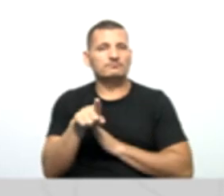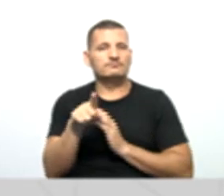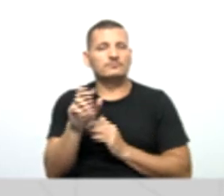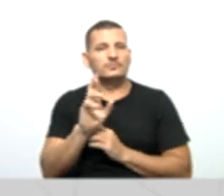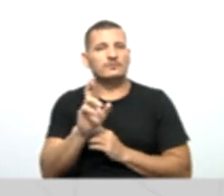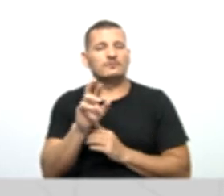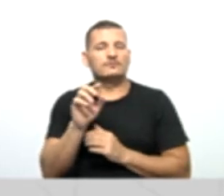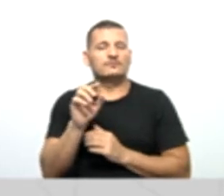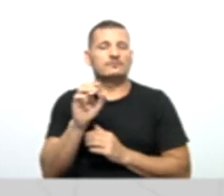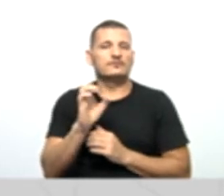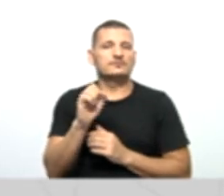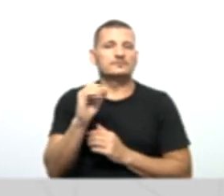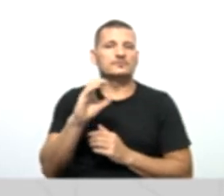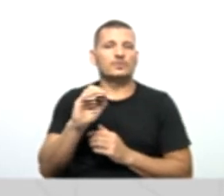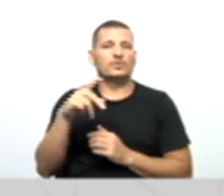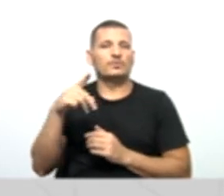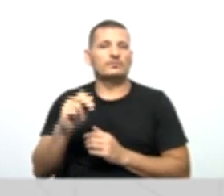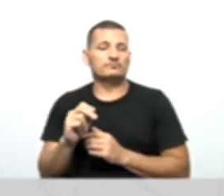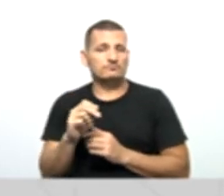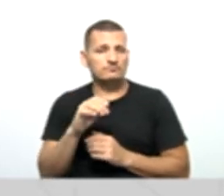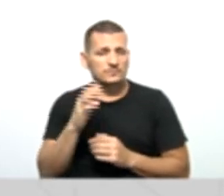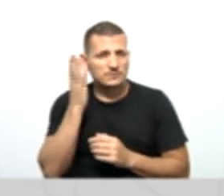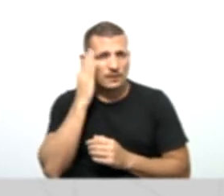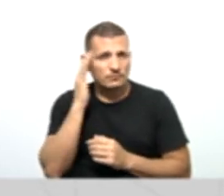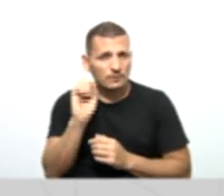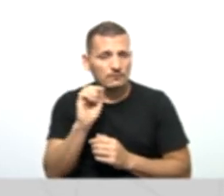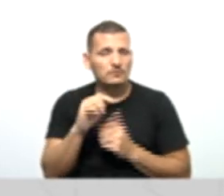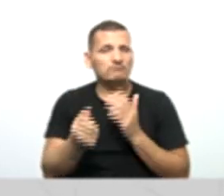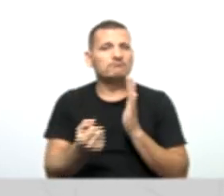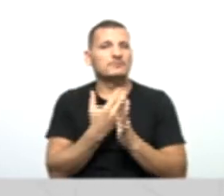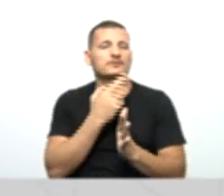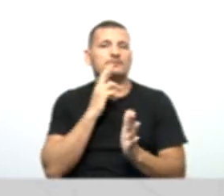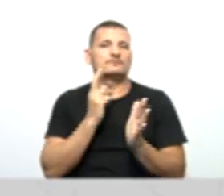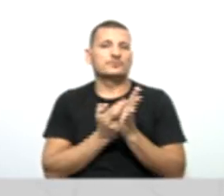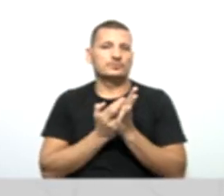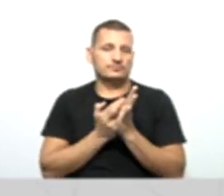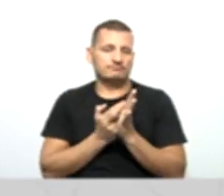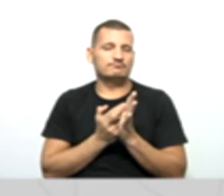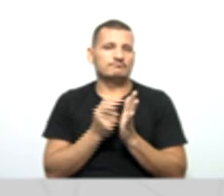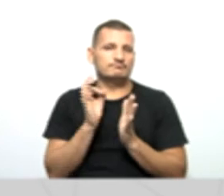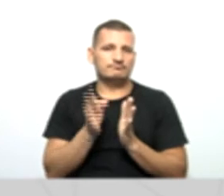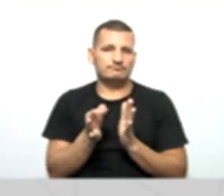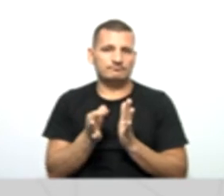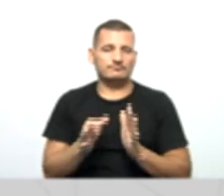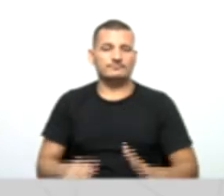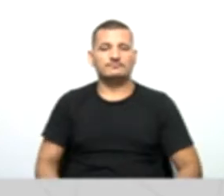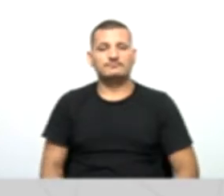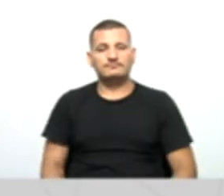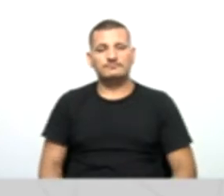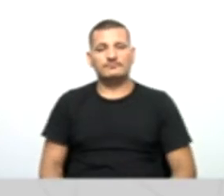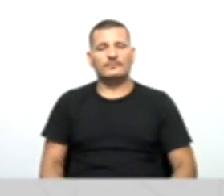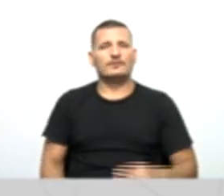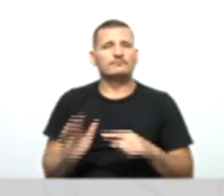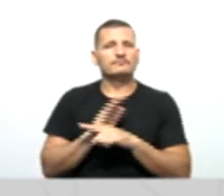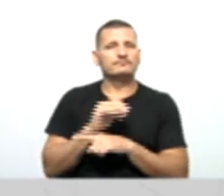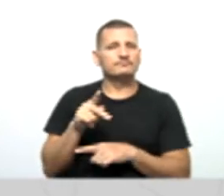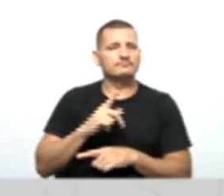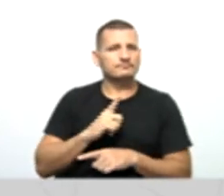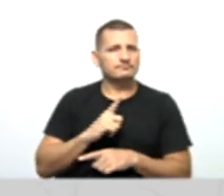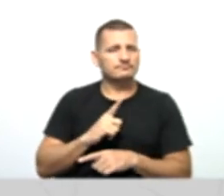tem ideia do que é escopo? Manda aí pra gente, tá? Que o Ademar vai estar falando aí na nossa teleaula. Tem alguma participação aí,